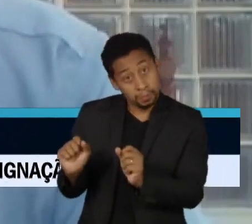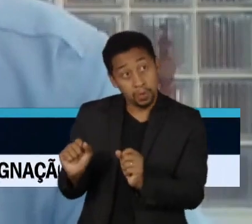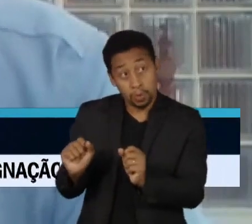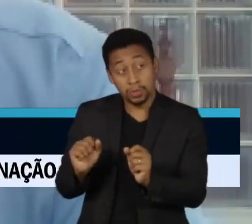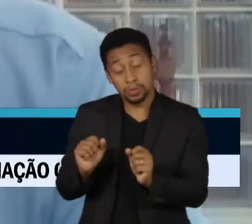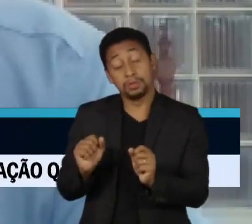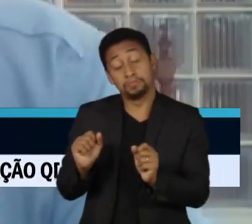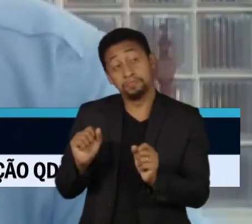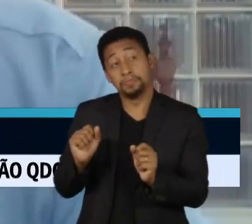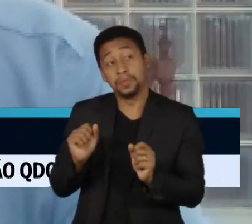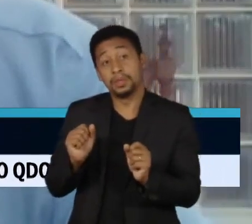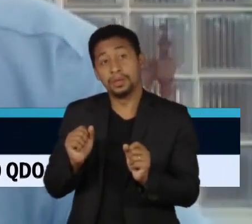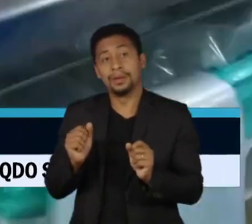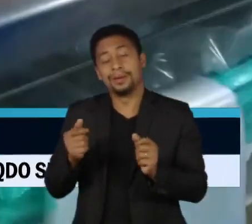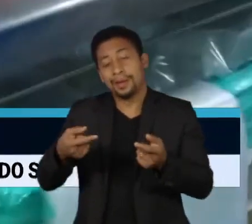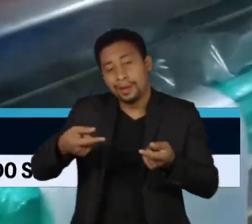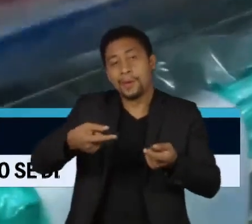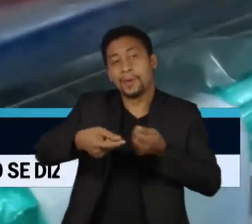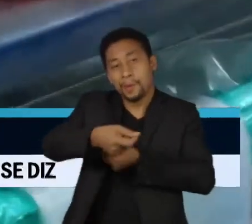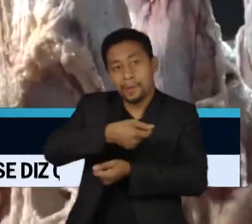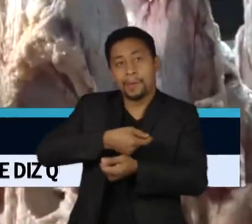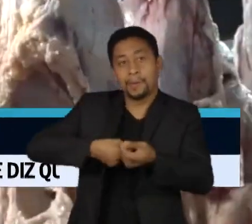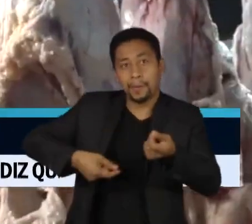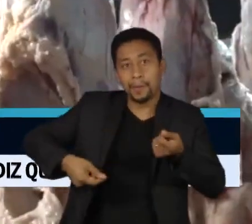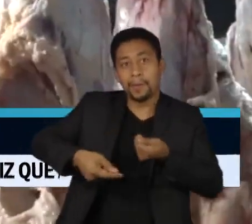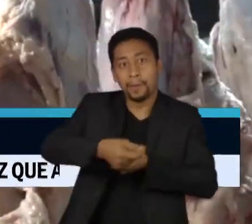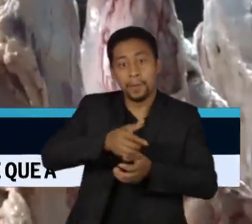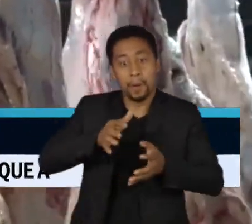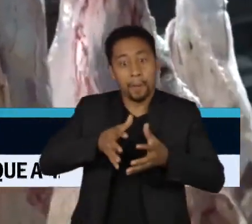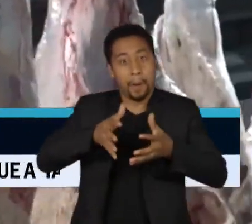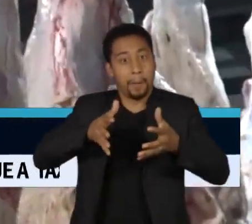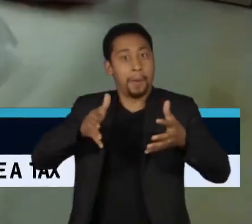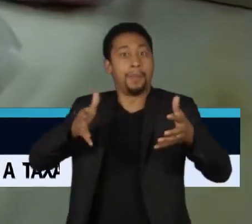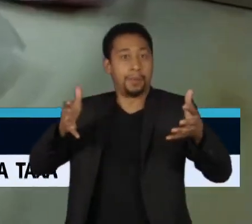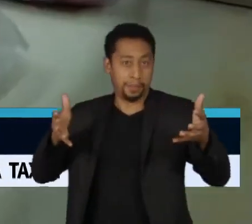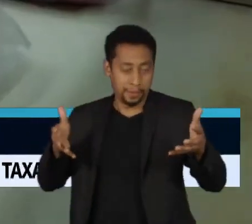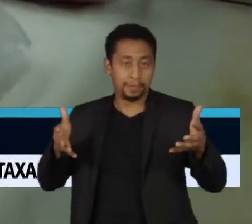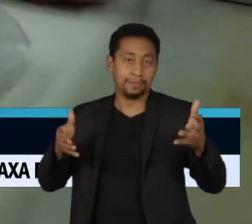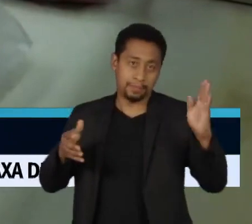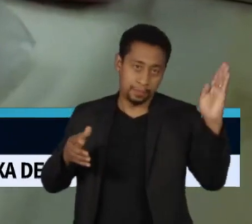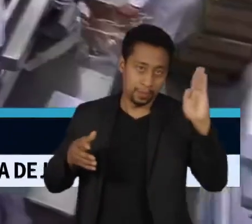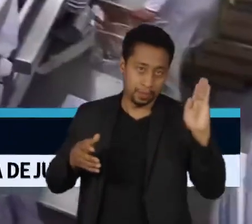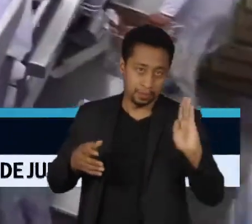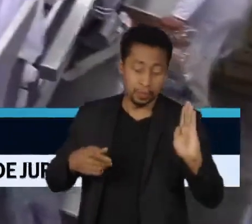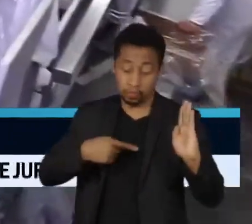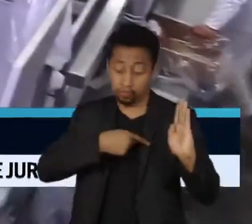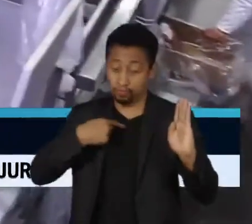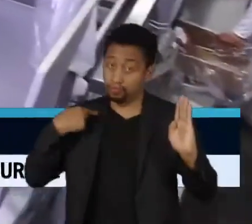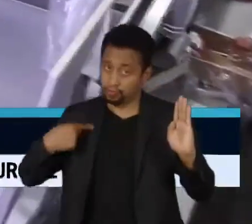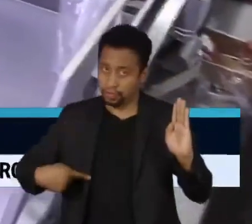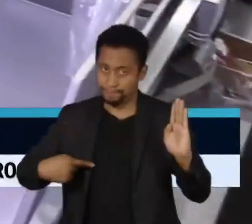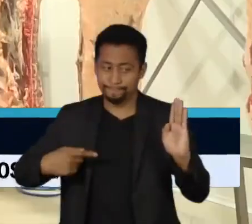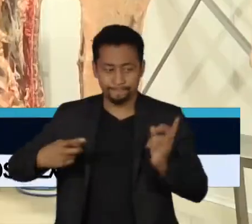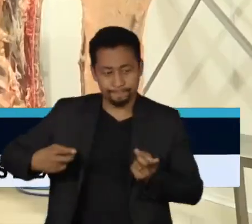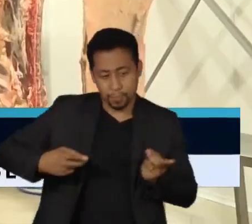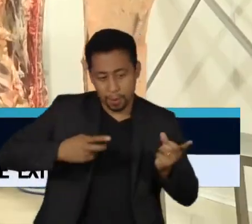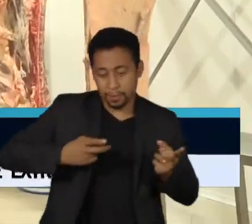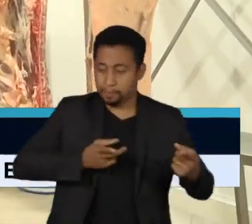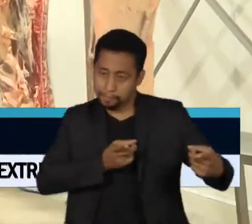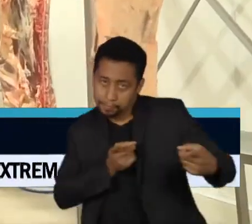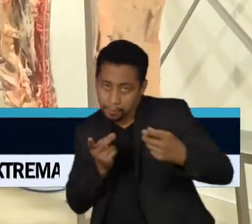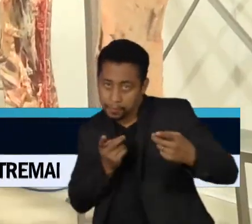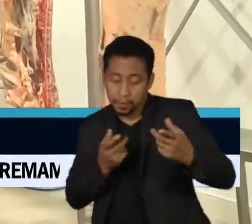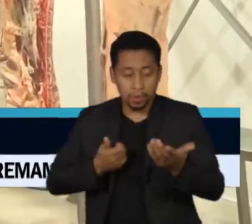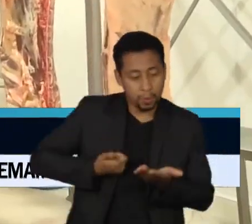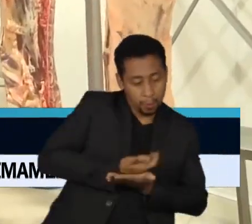o relacionamento comercial entre Brasil e China, diminuir os problemas eventualmente